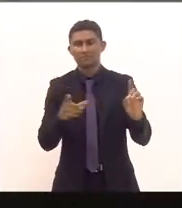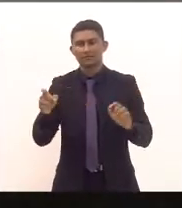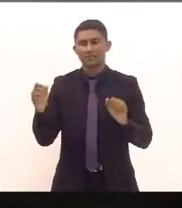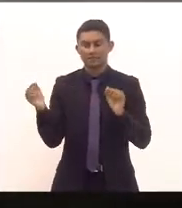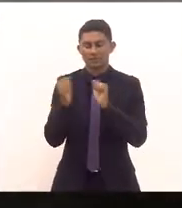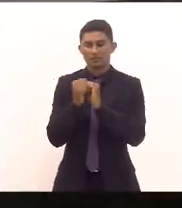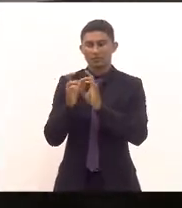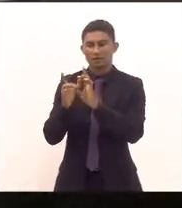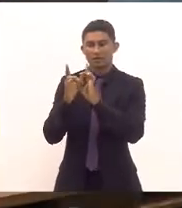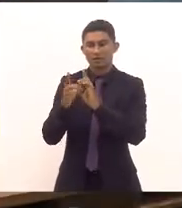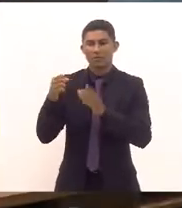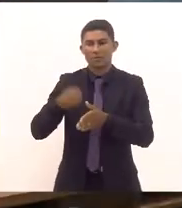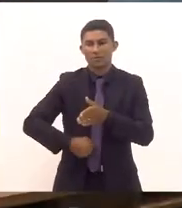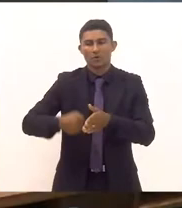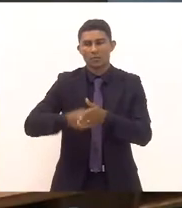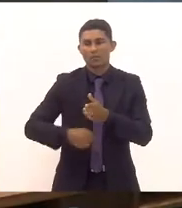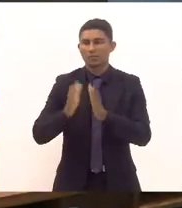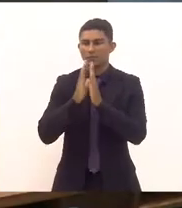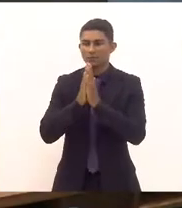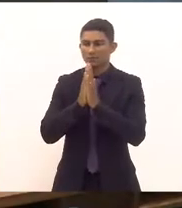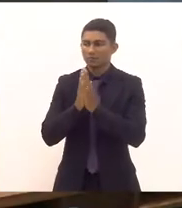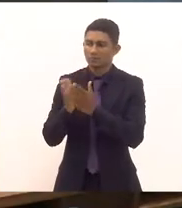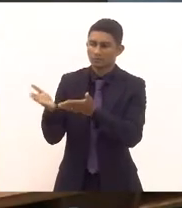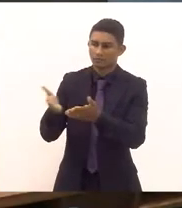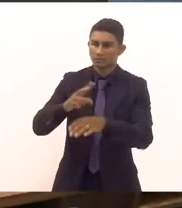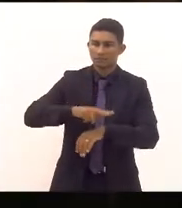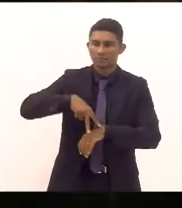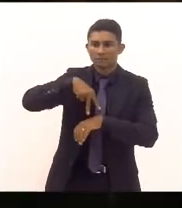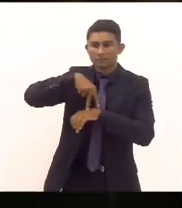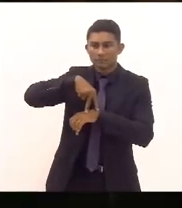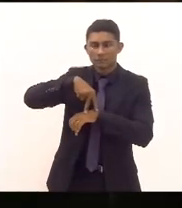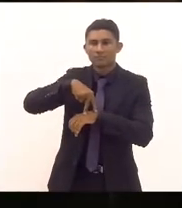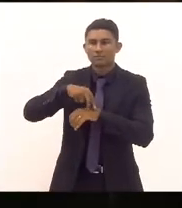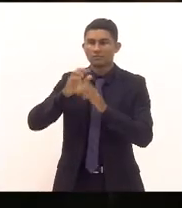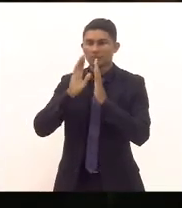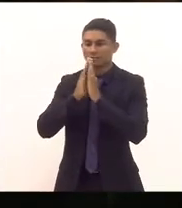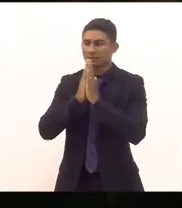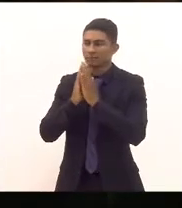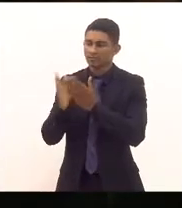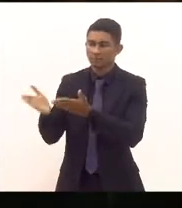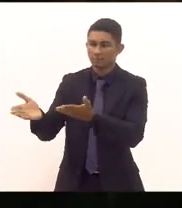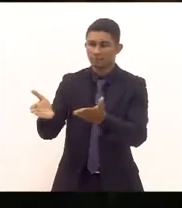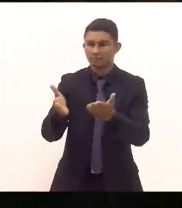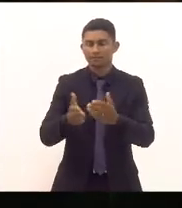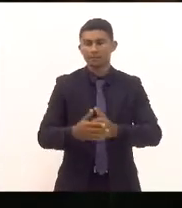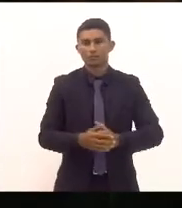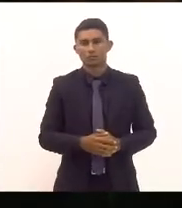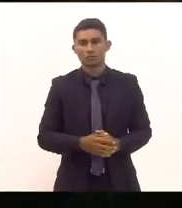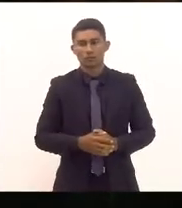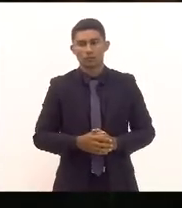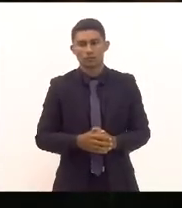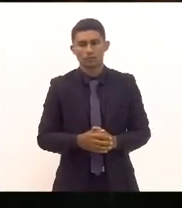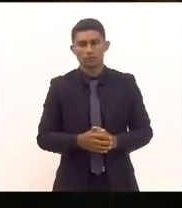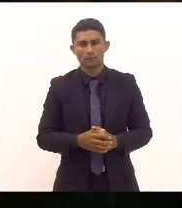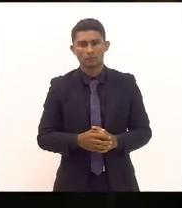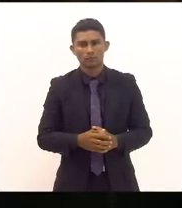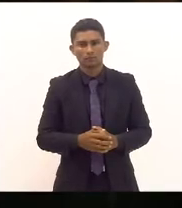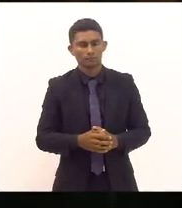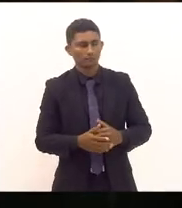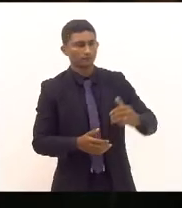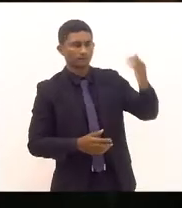parceiro da luta por favor se utilize aí do púlpito da Assembleia Legislativa e